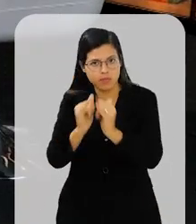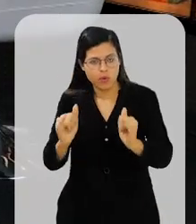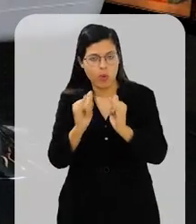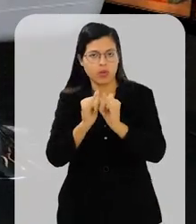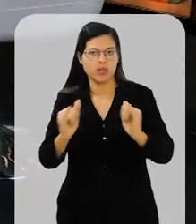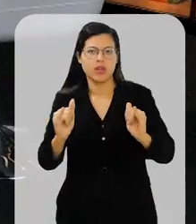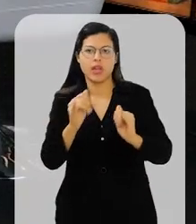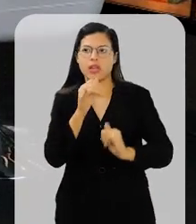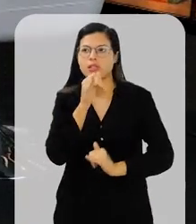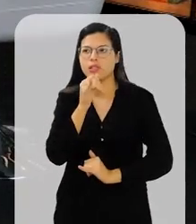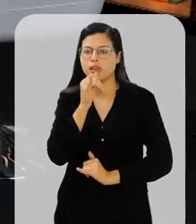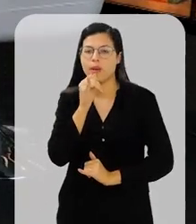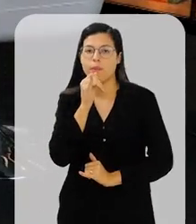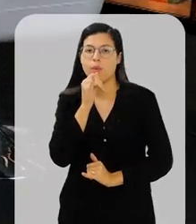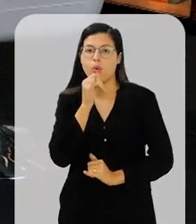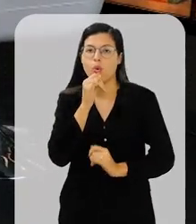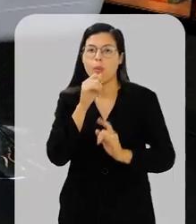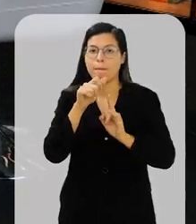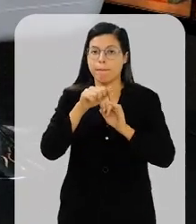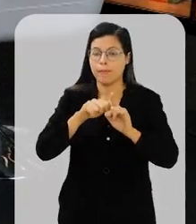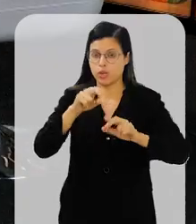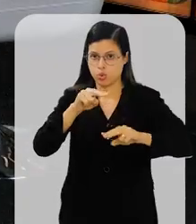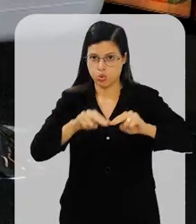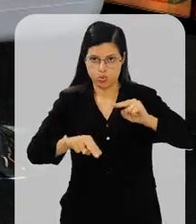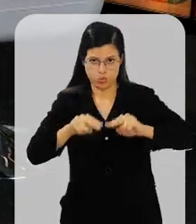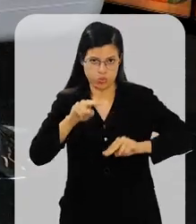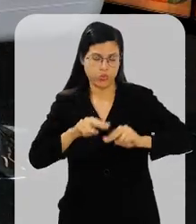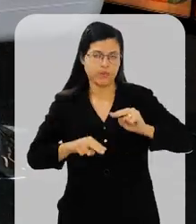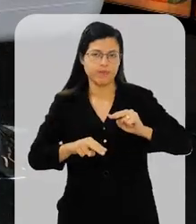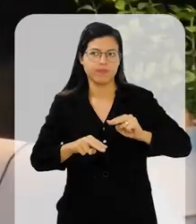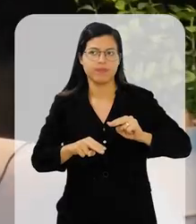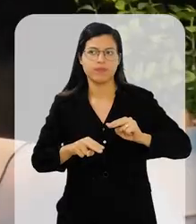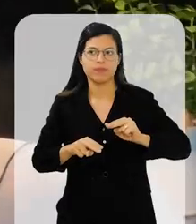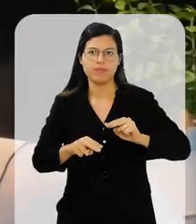conscientização... Essas medidas, por exemplo, estamos em junho